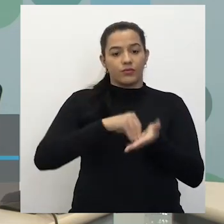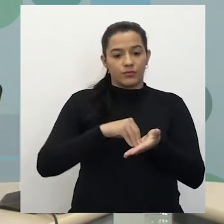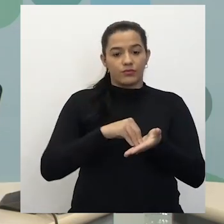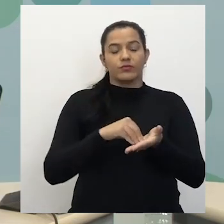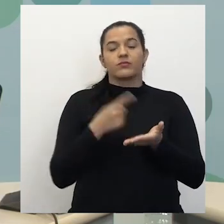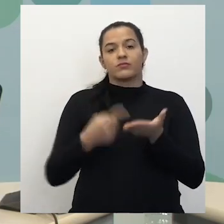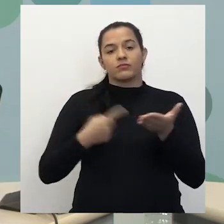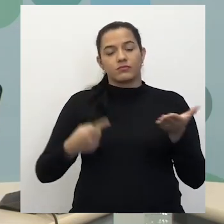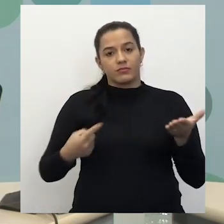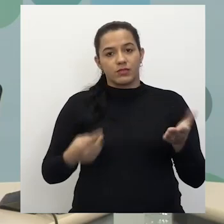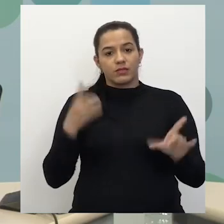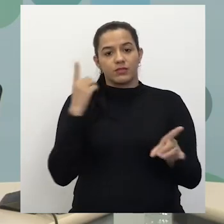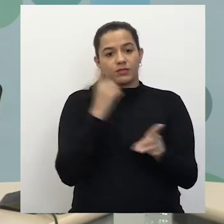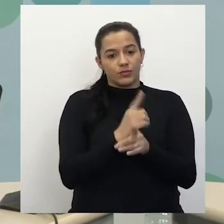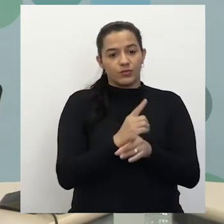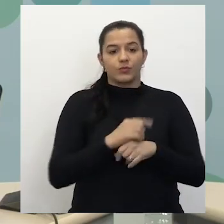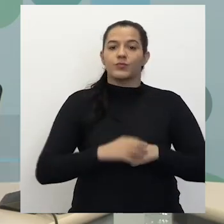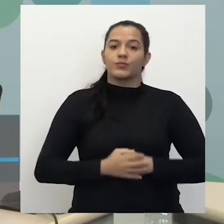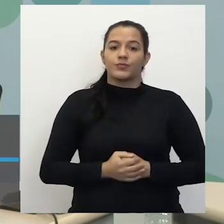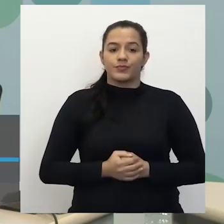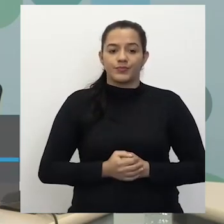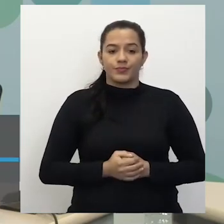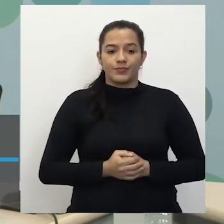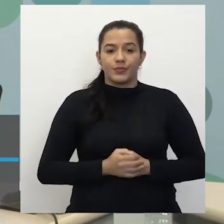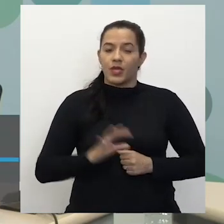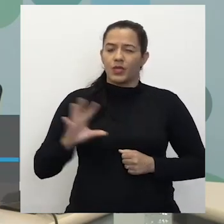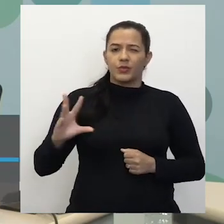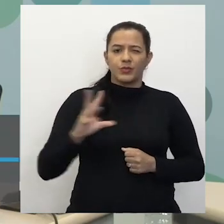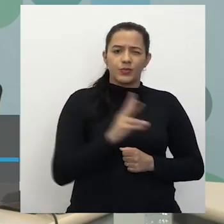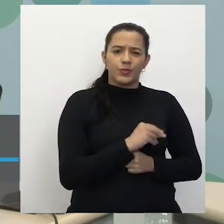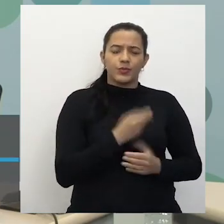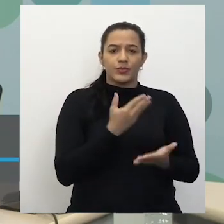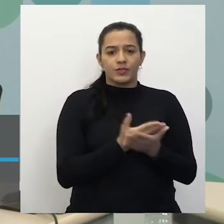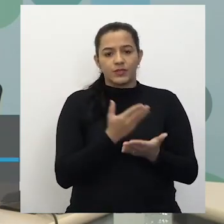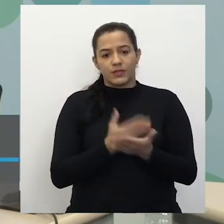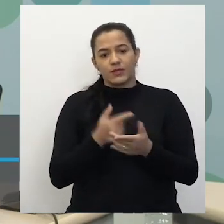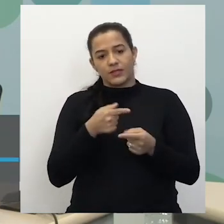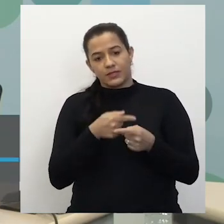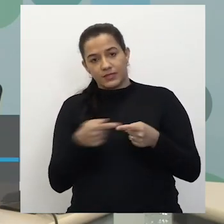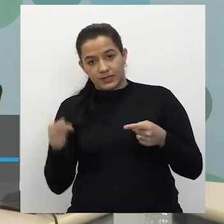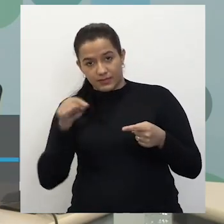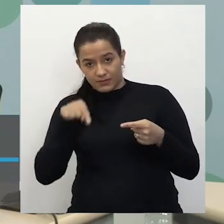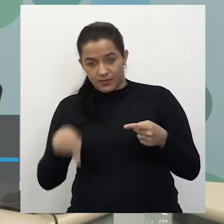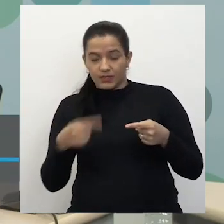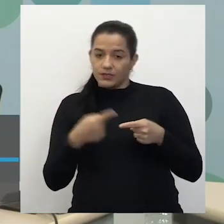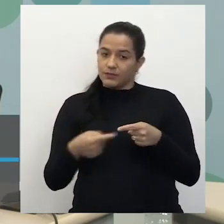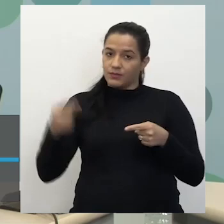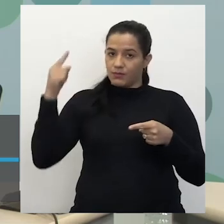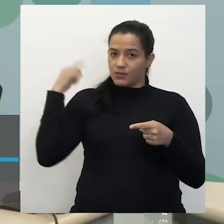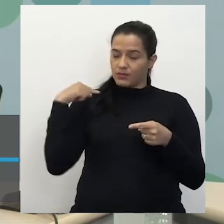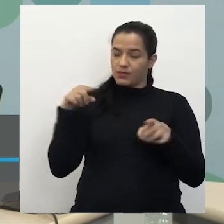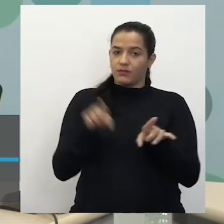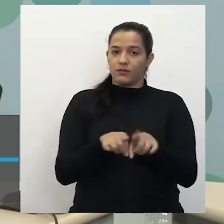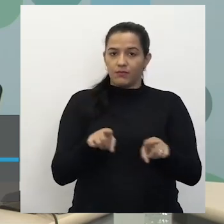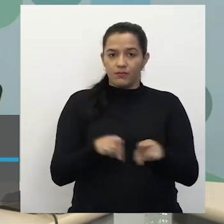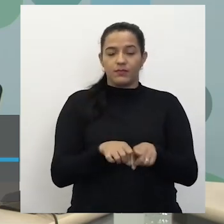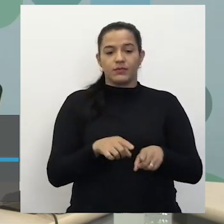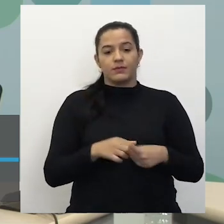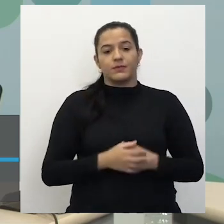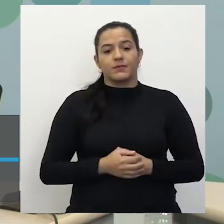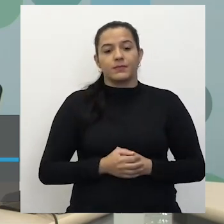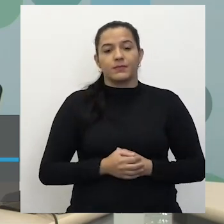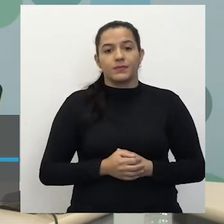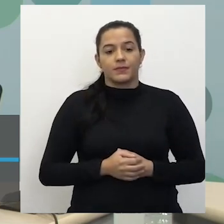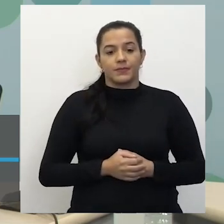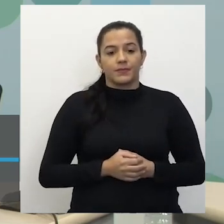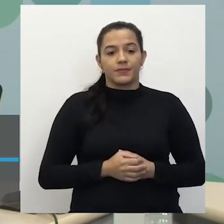e você vai encontrar a situação de aprendizagem 1, que contempla todas essas aulas semana passada e essa, tá bom? É a situação de aprendizagem 1. E